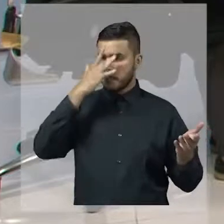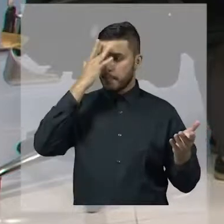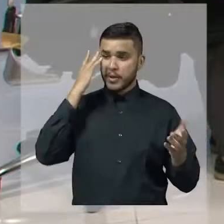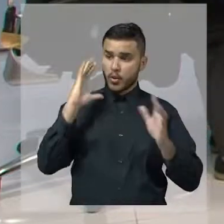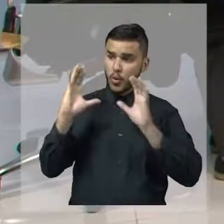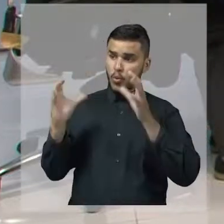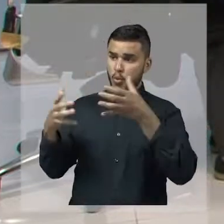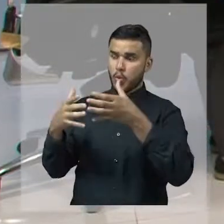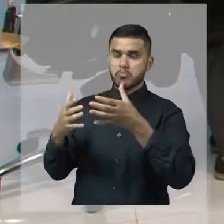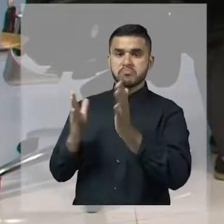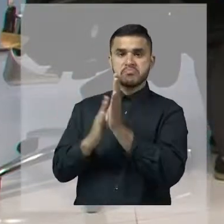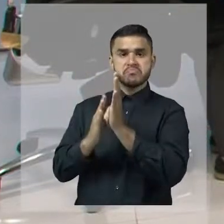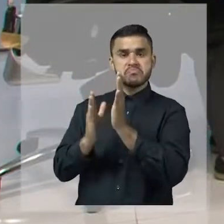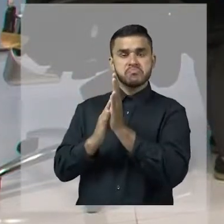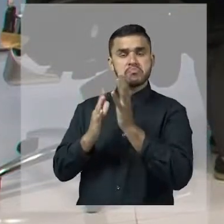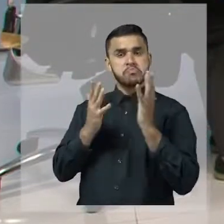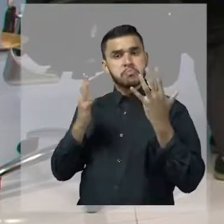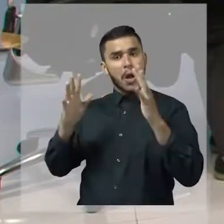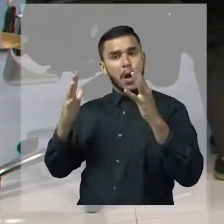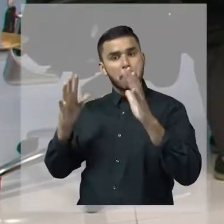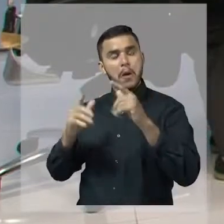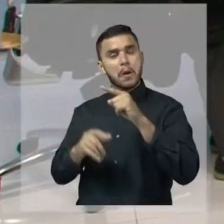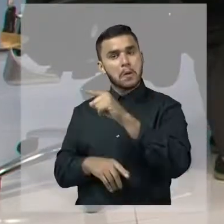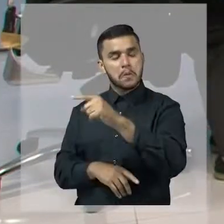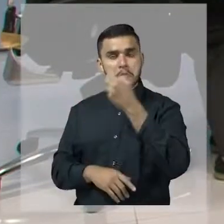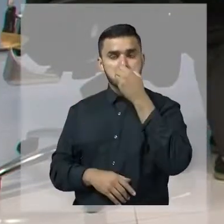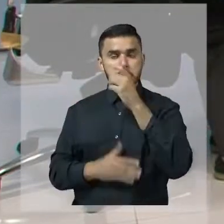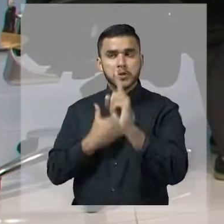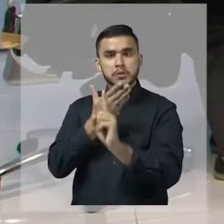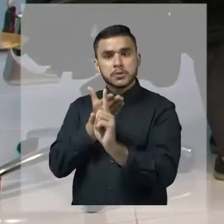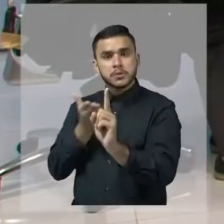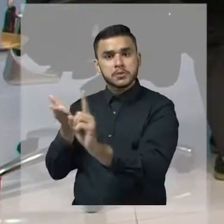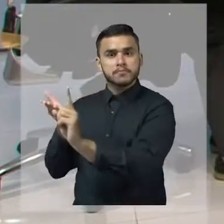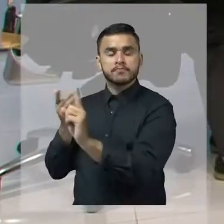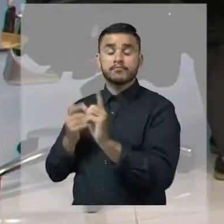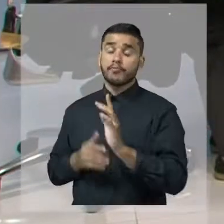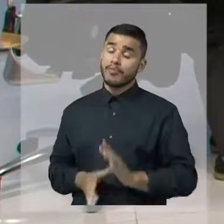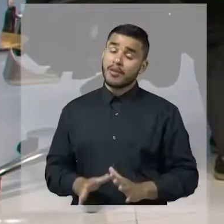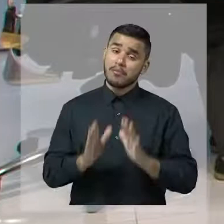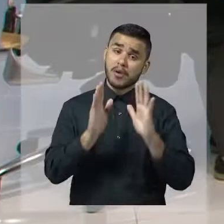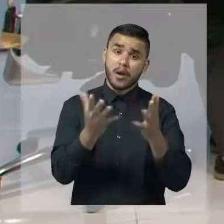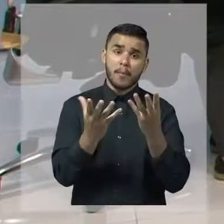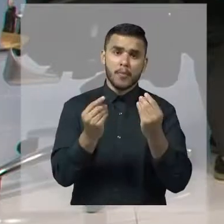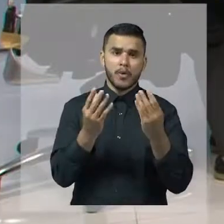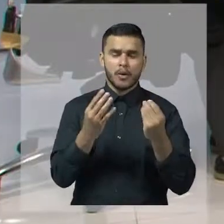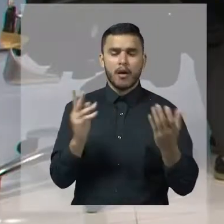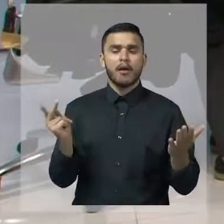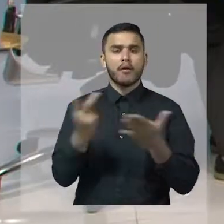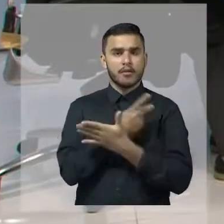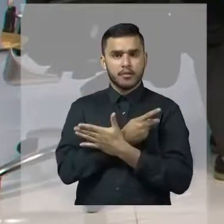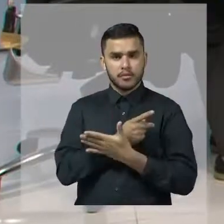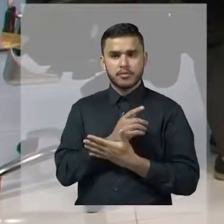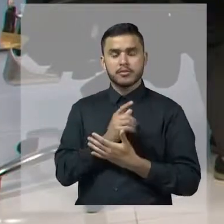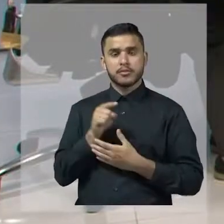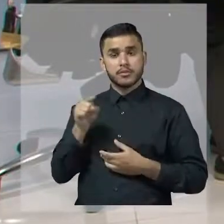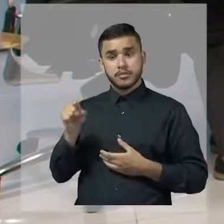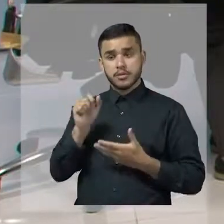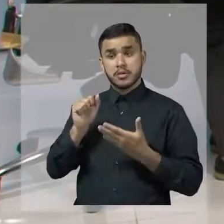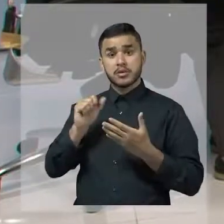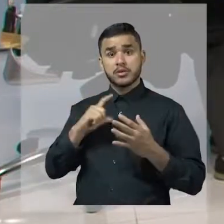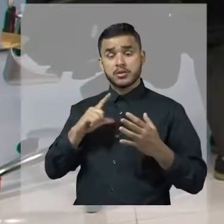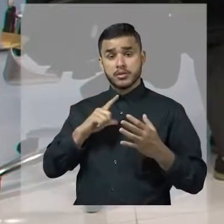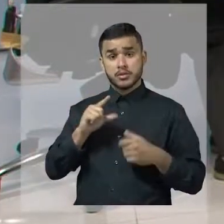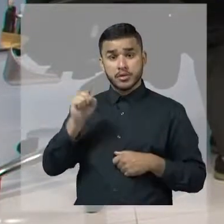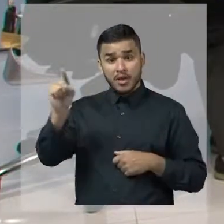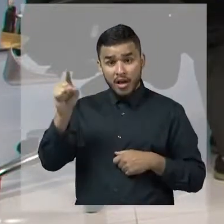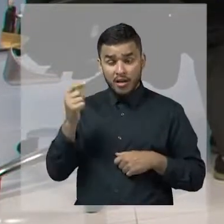exaltadas pela história. Infelizmente, nós temos dezenas de pedidos de impeachment no Congresso, no